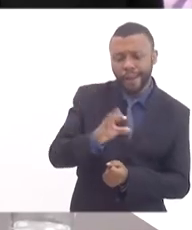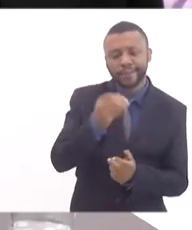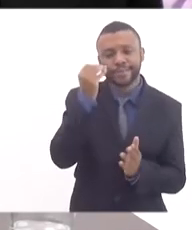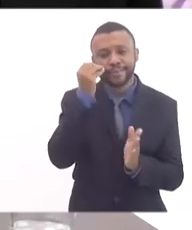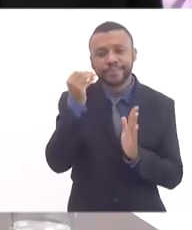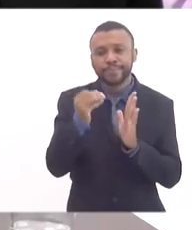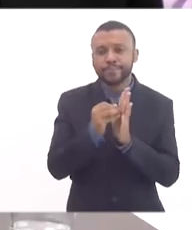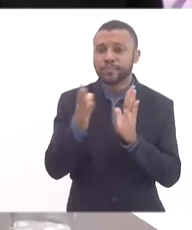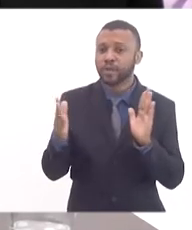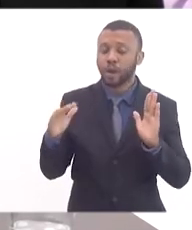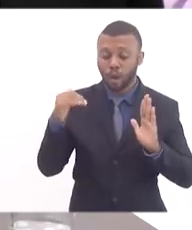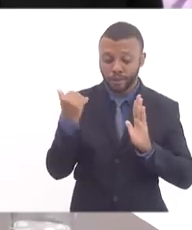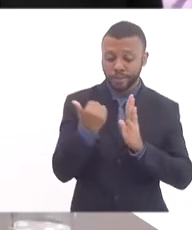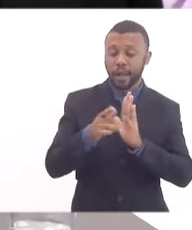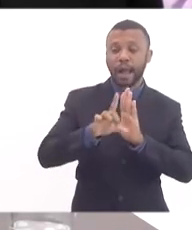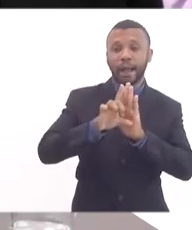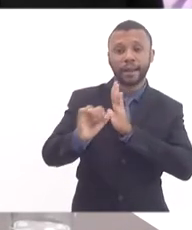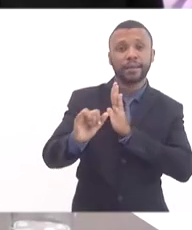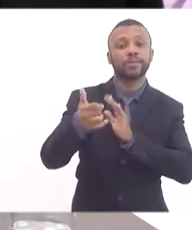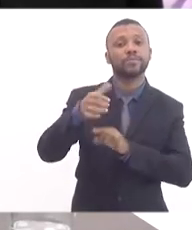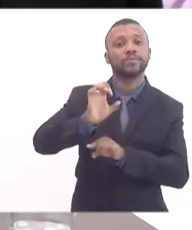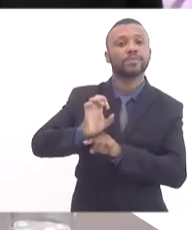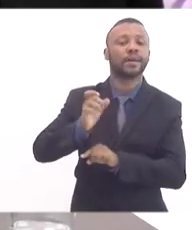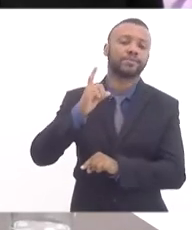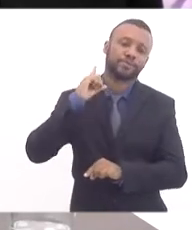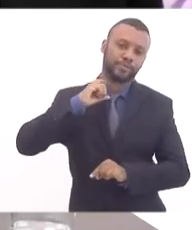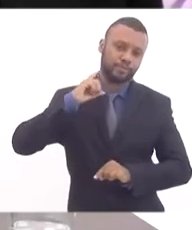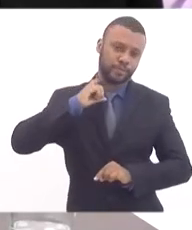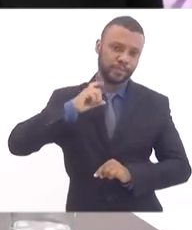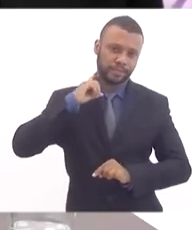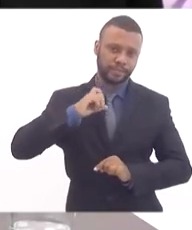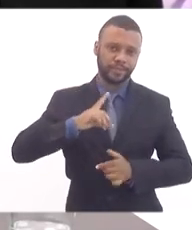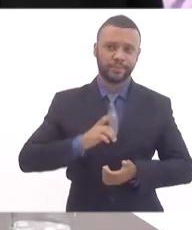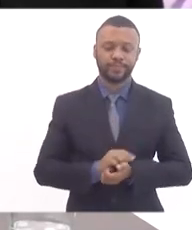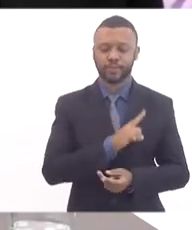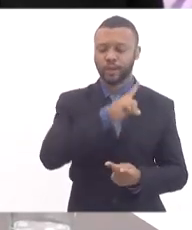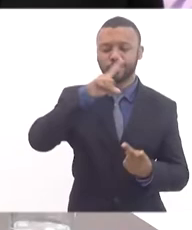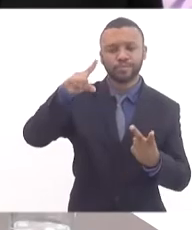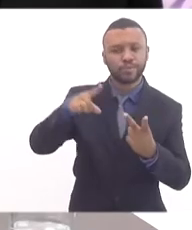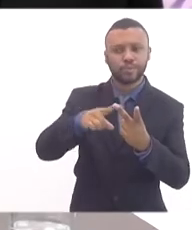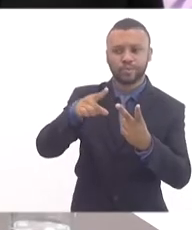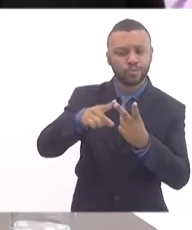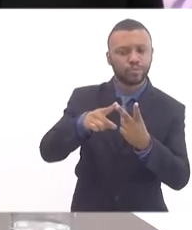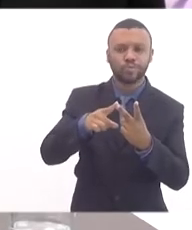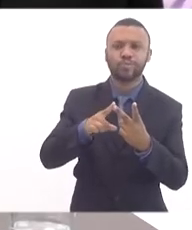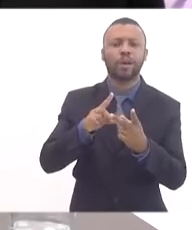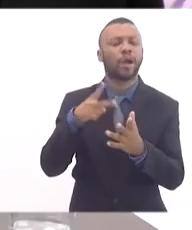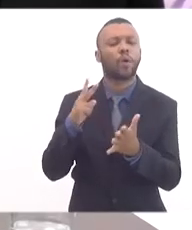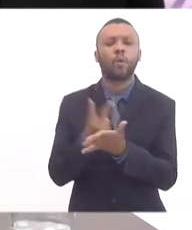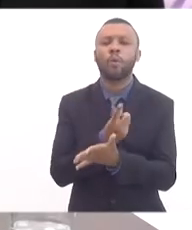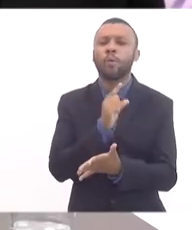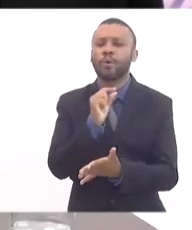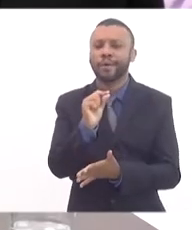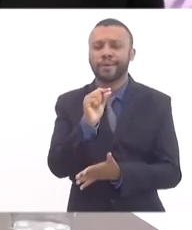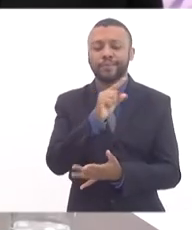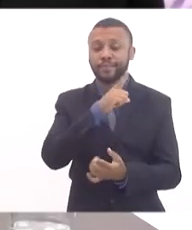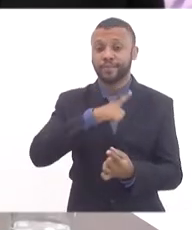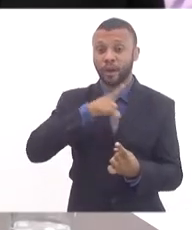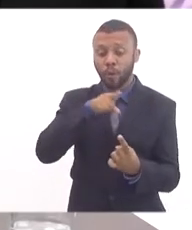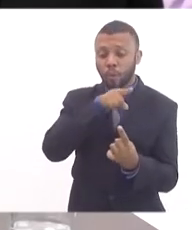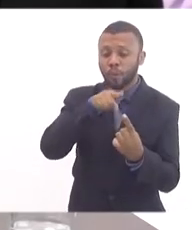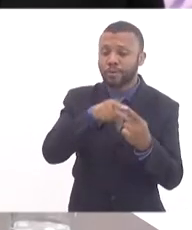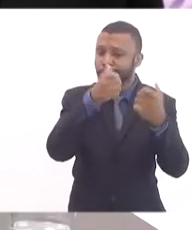é previsto na legislação de Minas Gerais o segundo. Foi no sentido de que